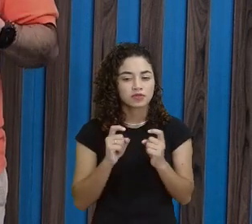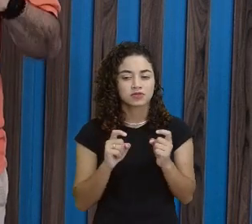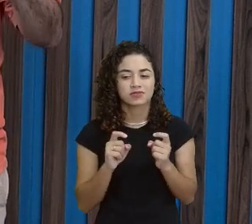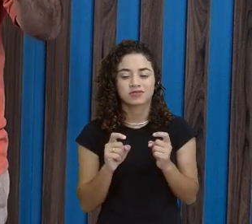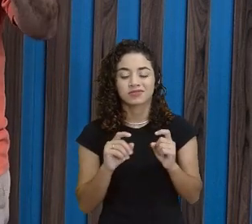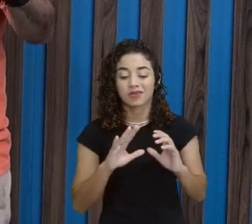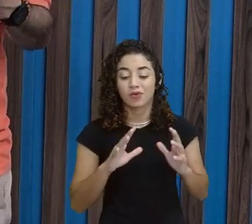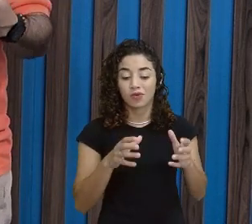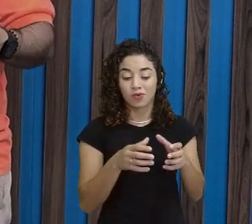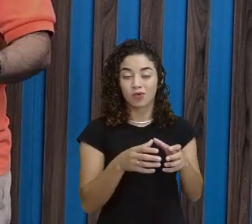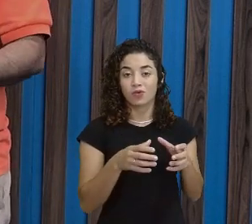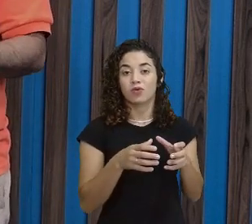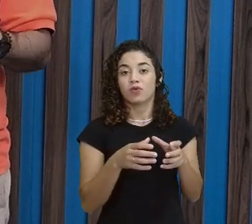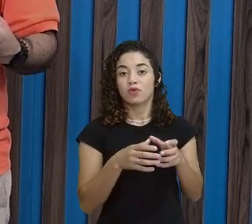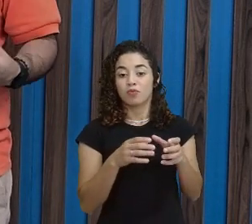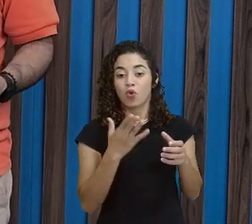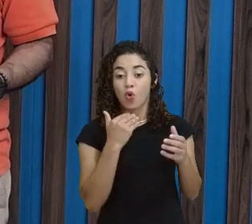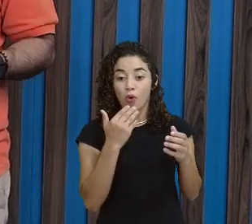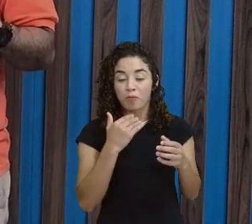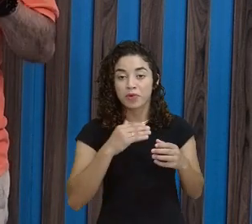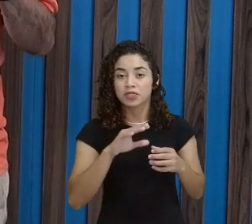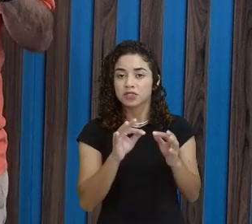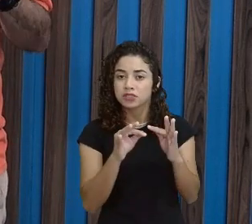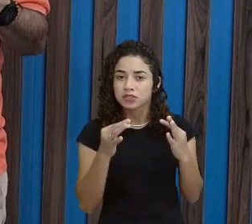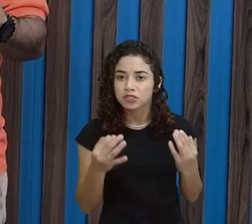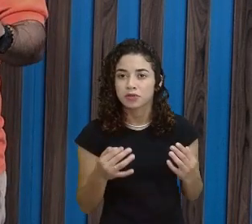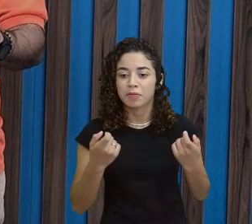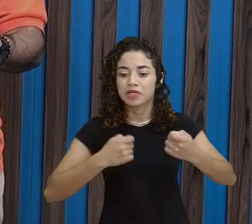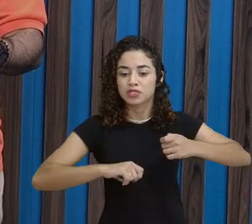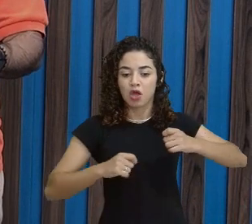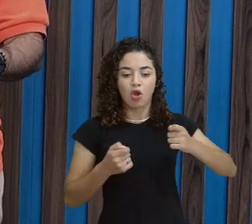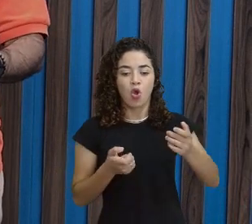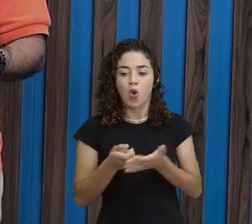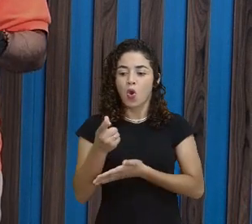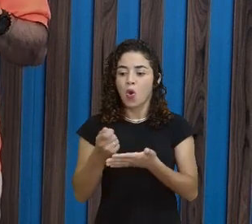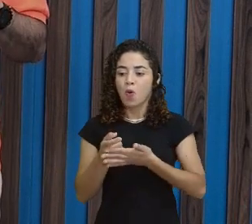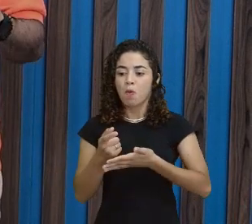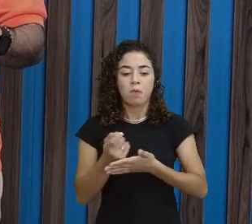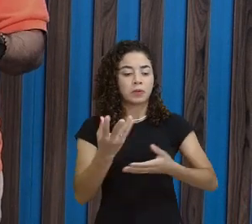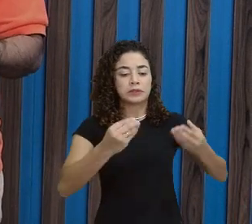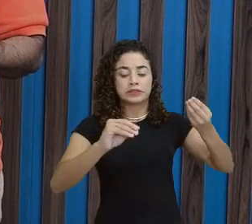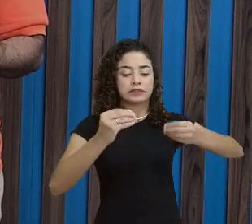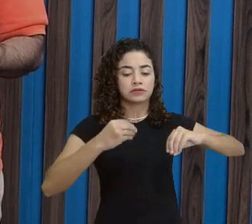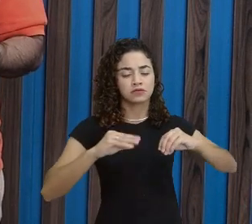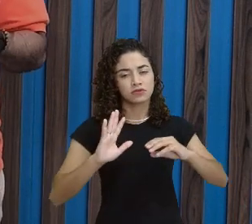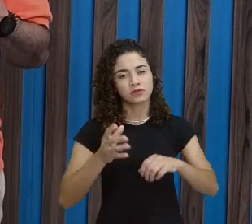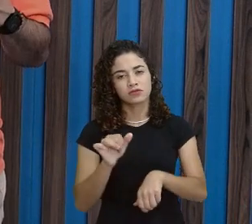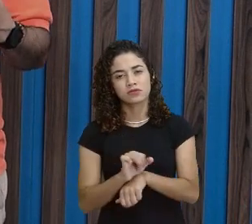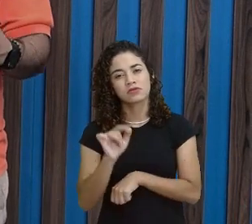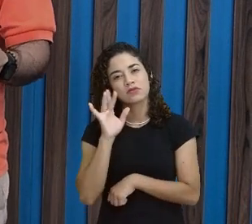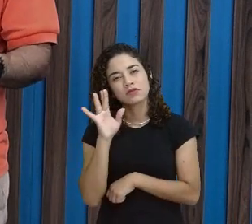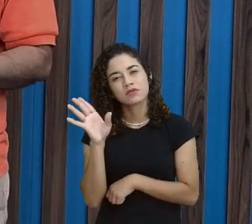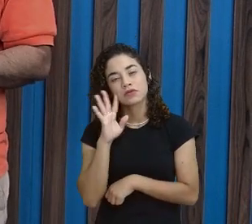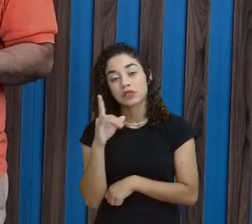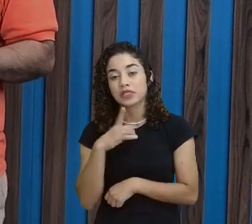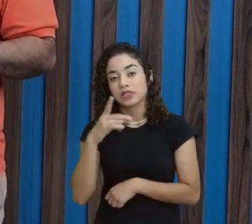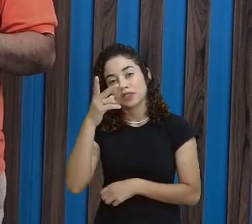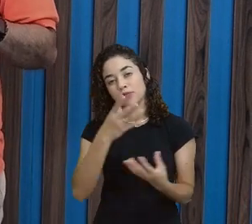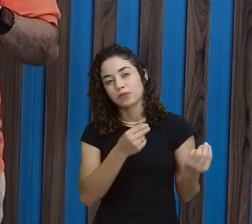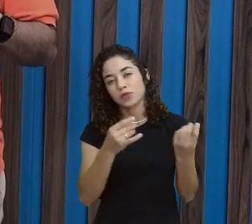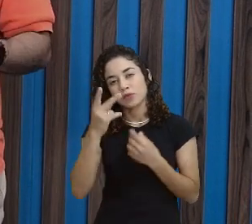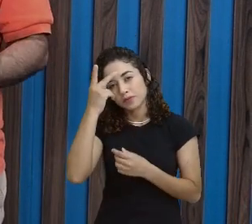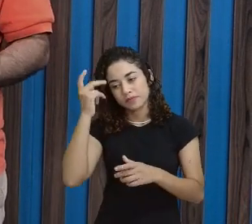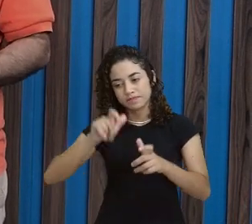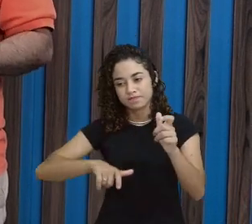simples, porque enquanto você, nada de ostentação, porque enquanto você está ceando ali, você já parou para pensar que existem muitas pessoas